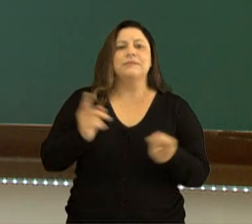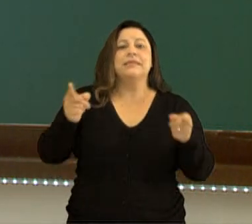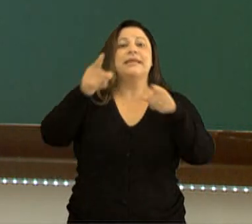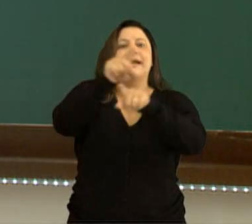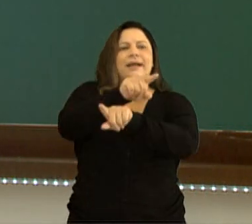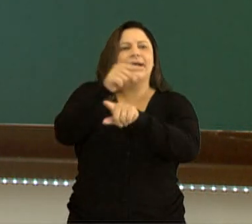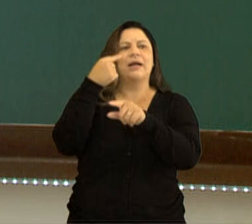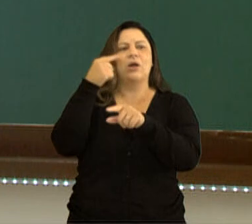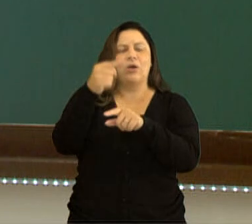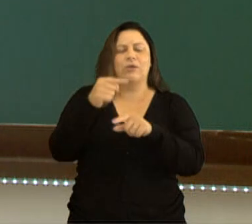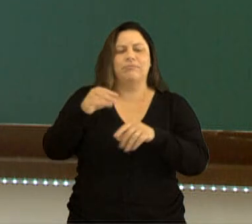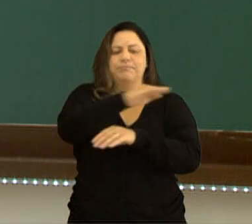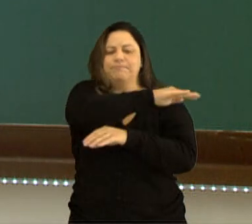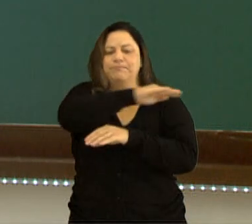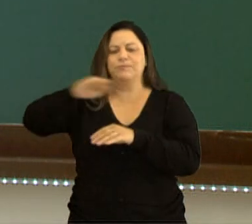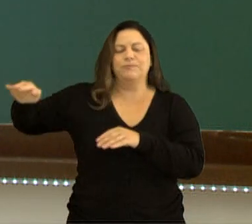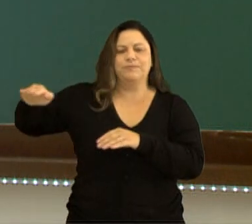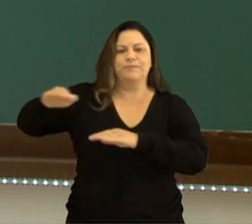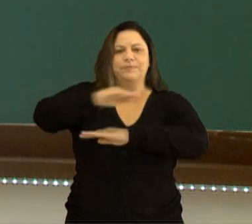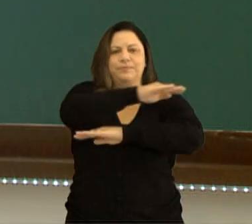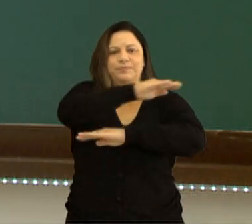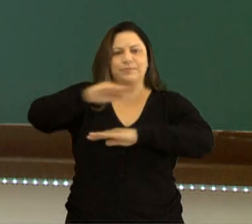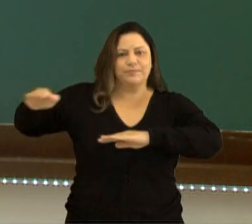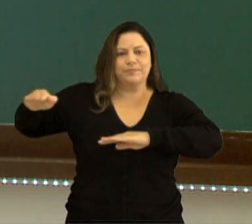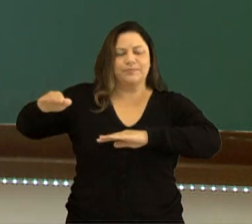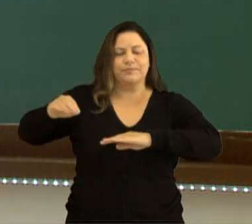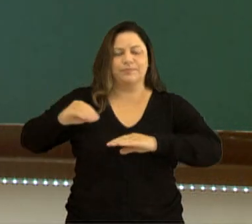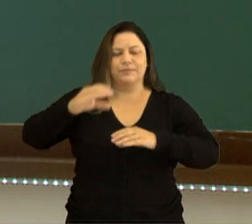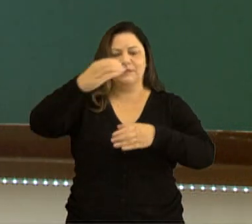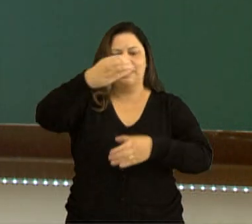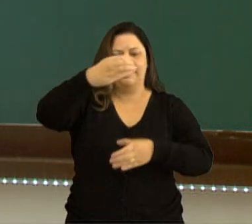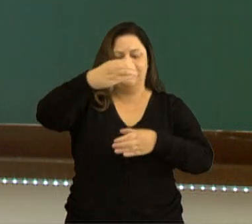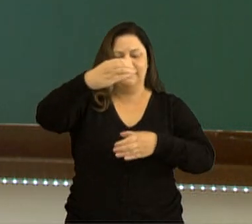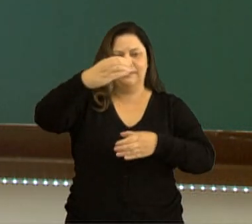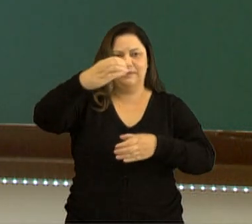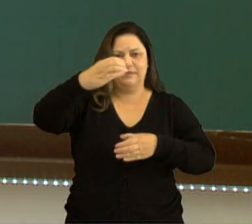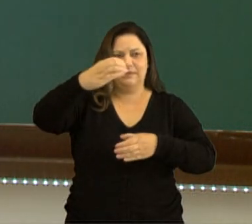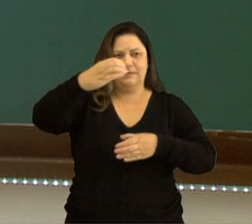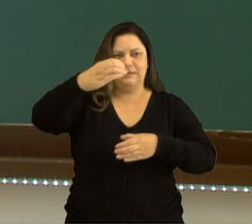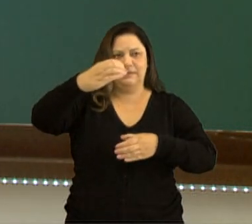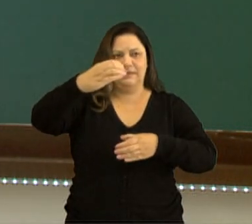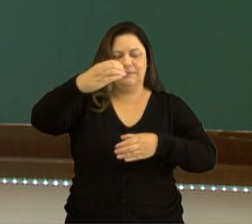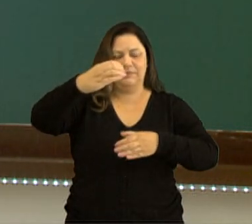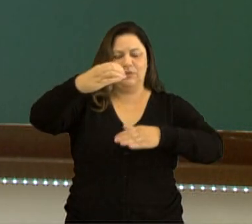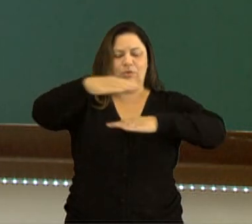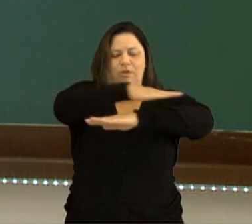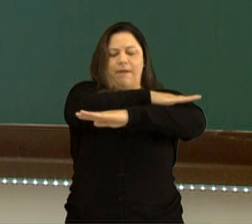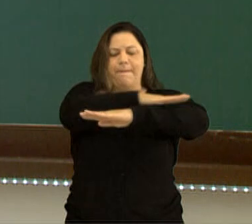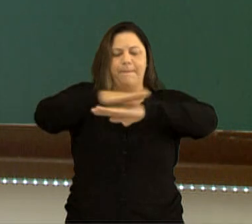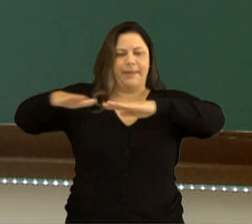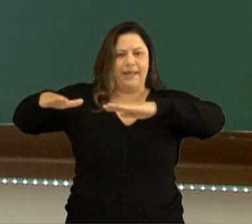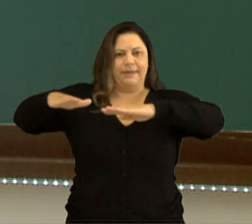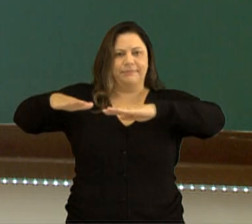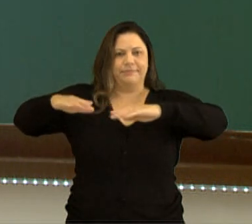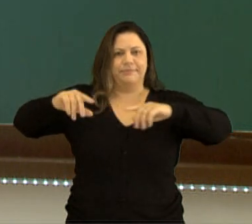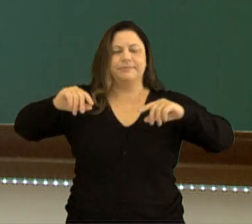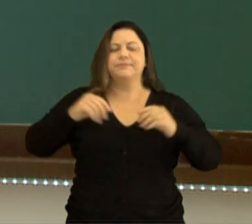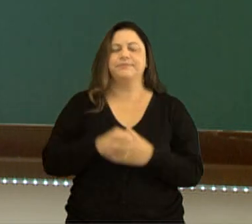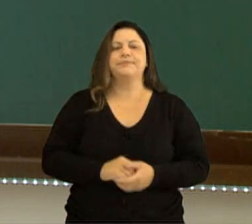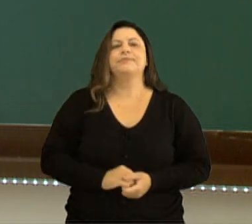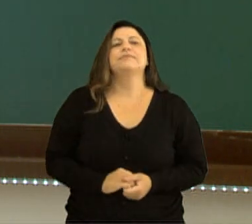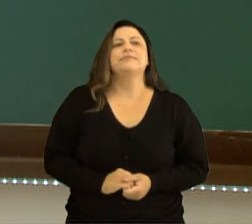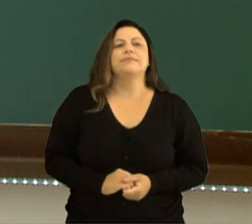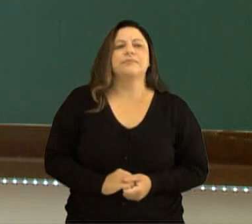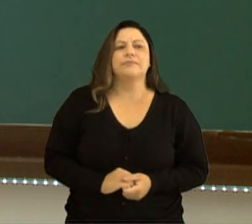é quando eu corto o meu cilindro numa posição qualquer, tanto que ele seja paralelo às duas